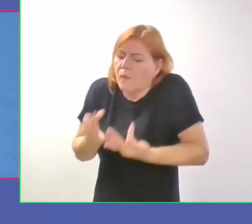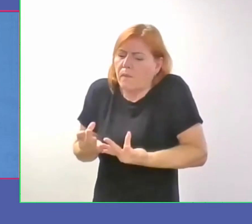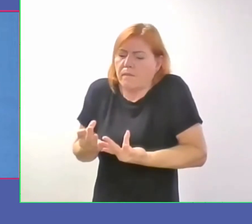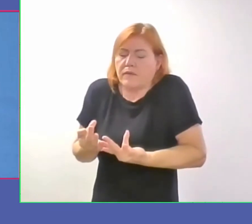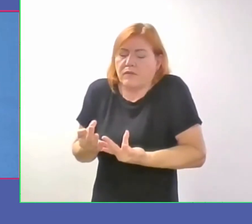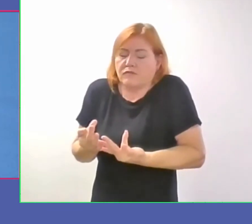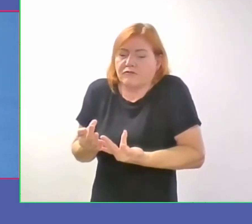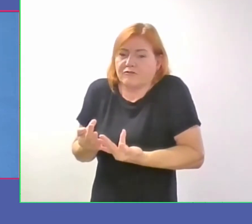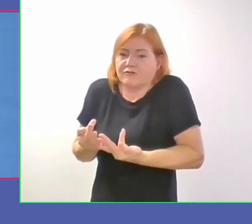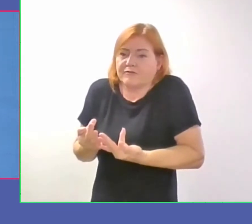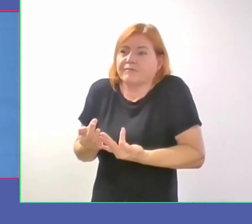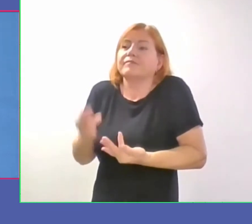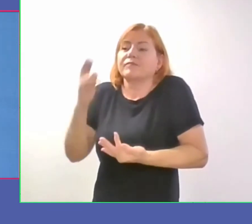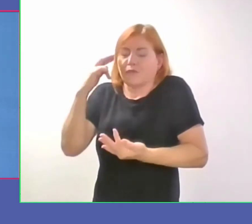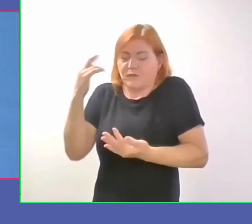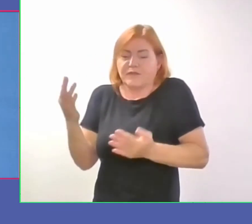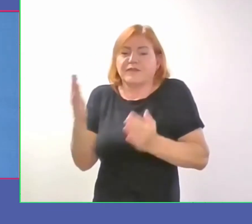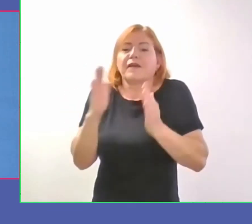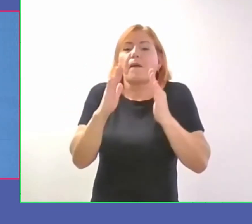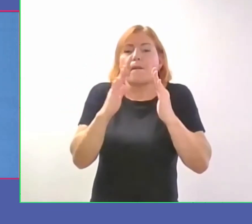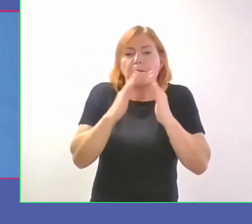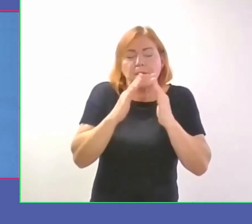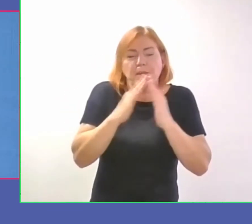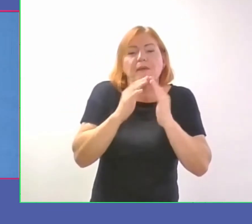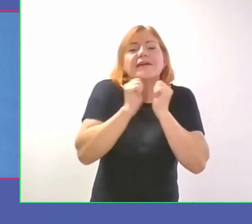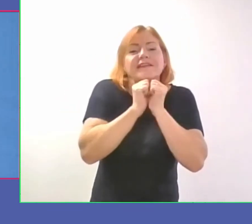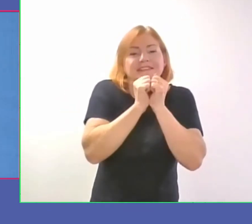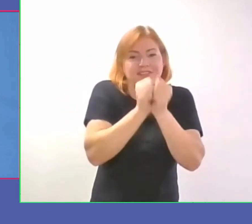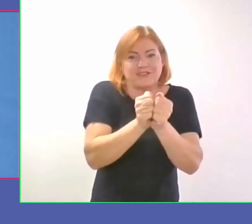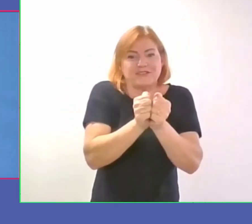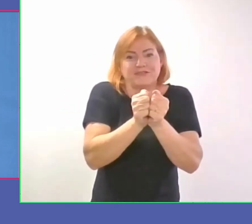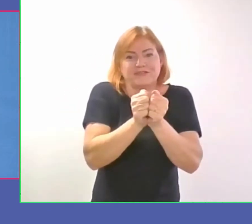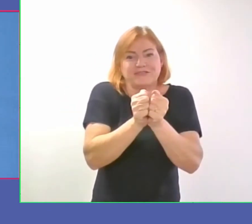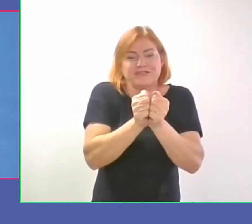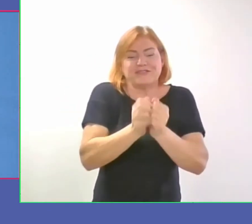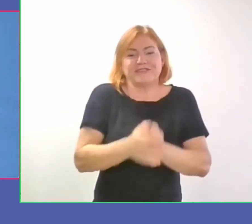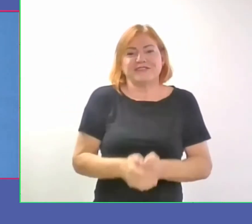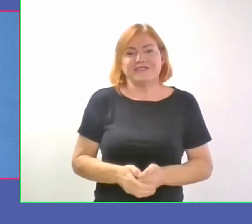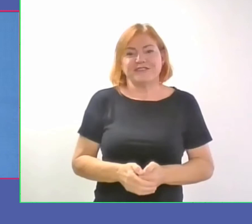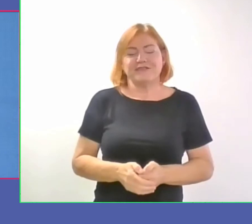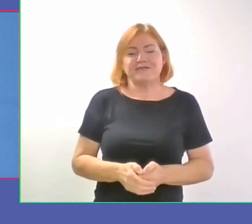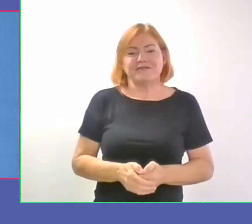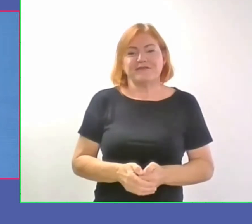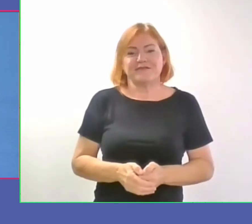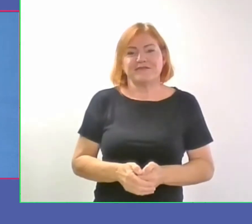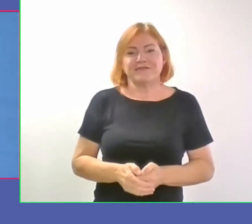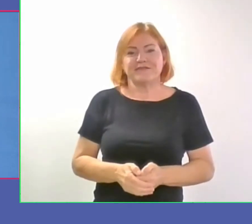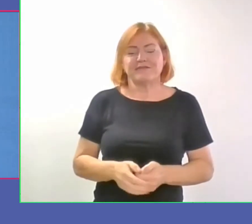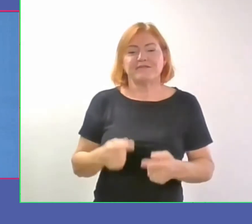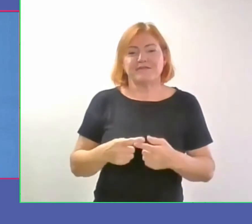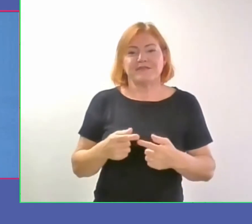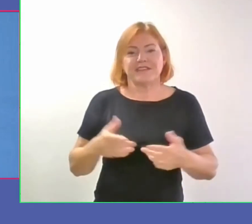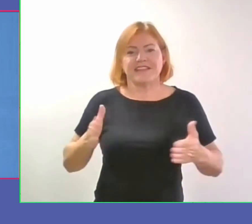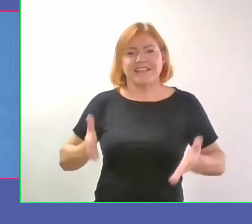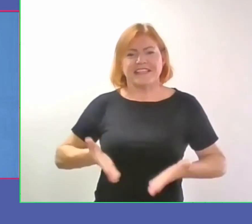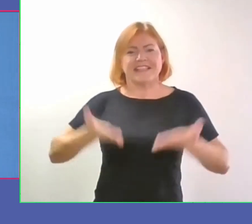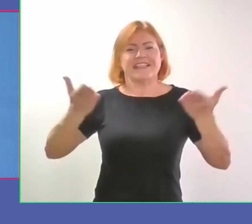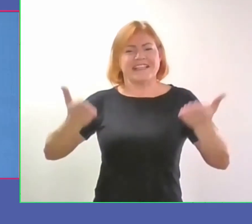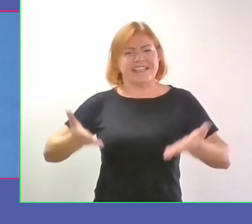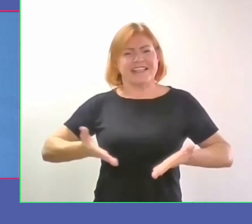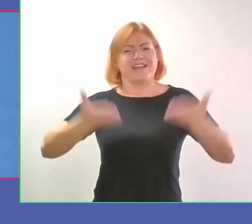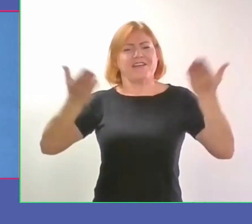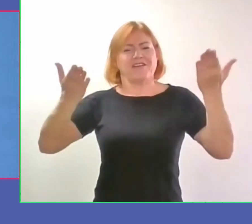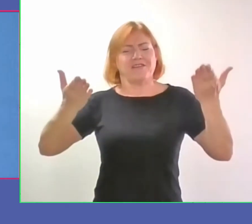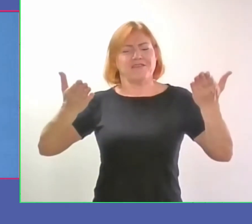a fim de proporcionar um novo ânimo ao quebrantado de coração e um